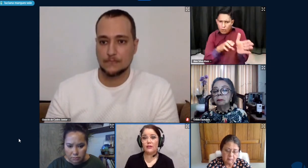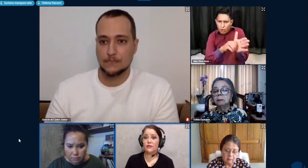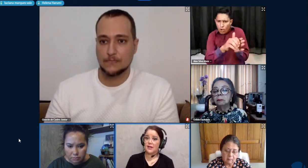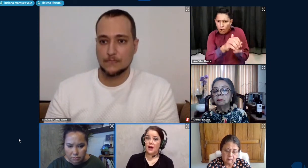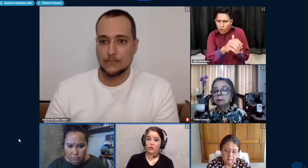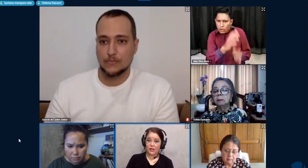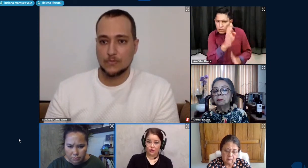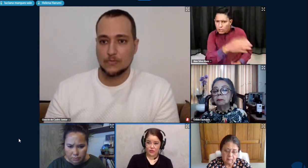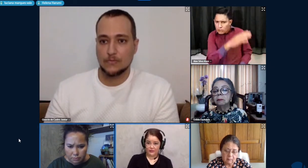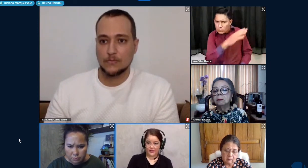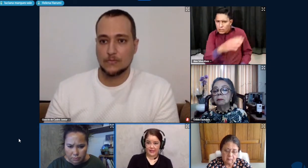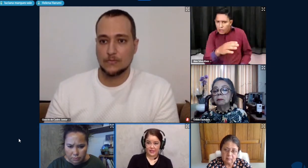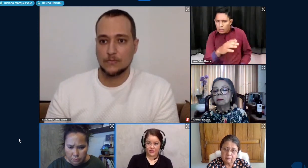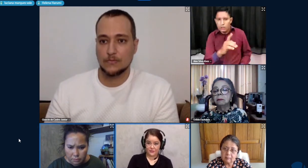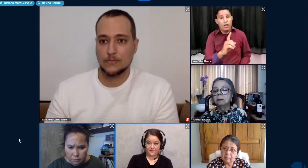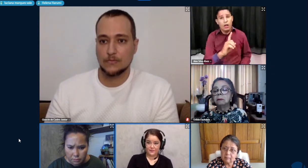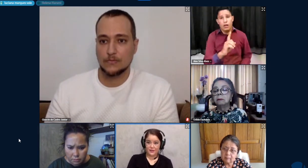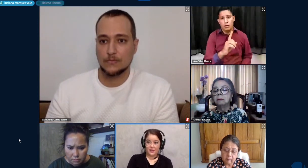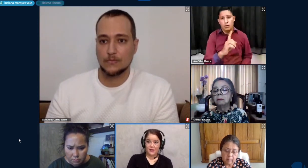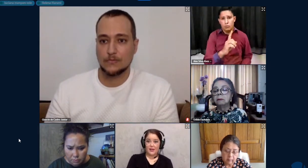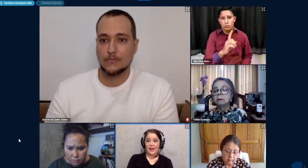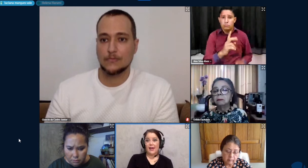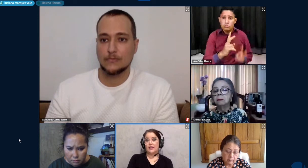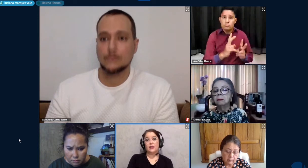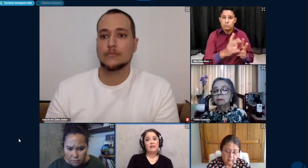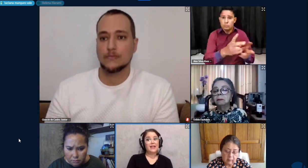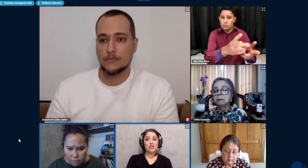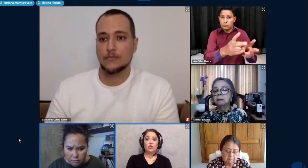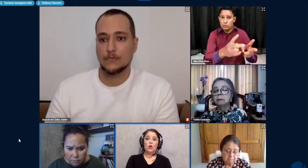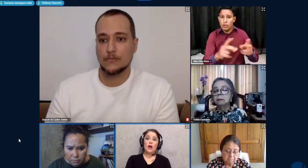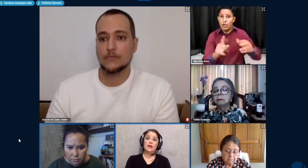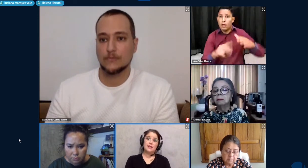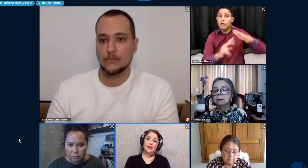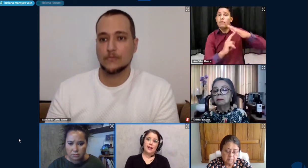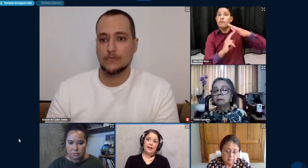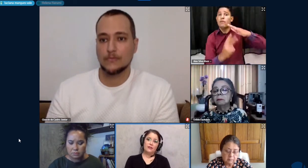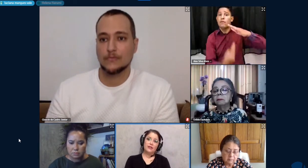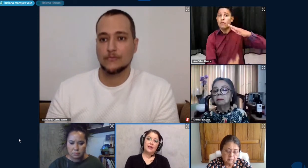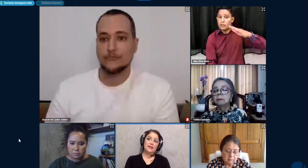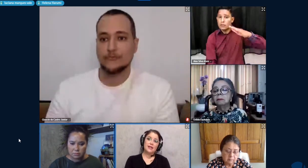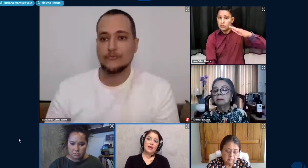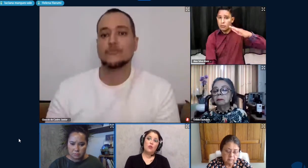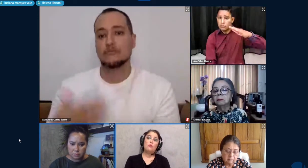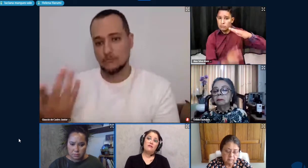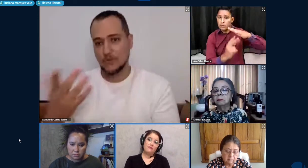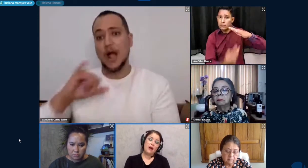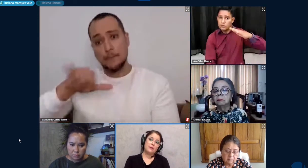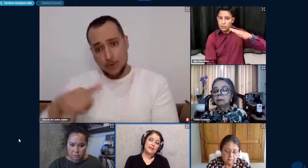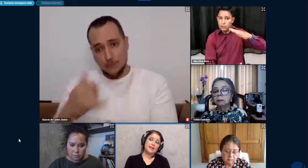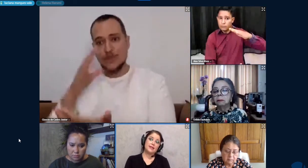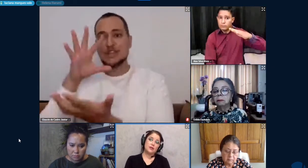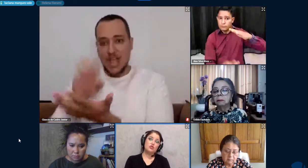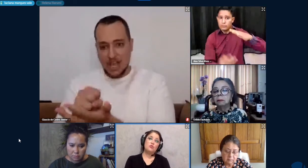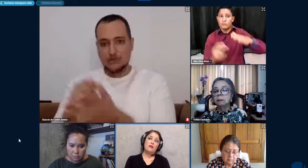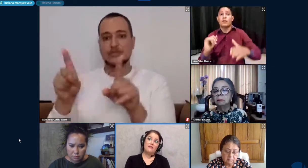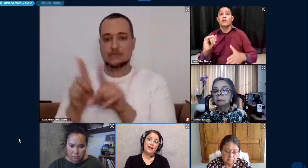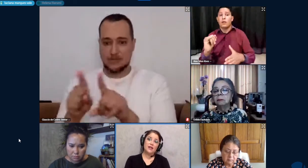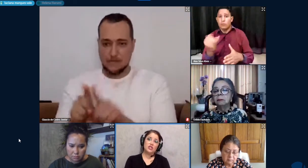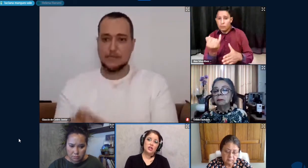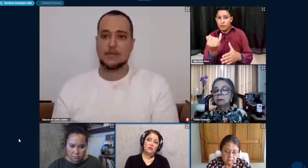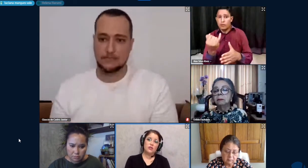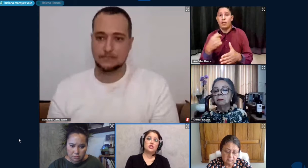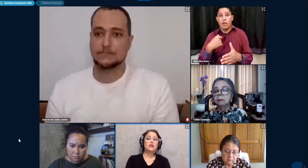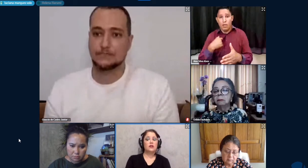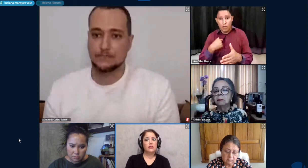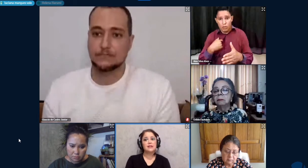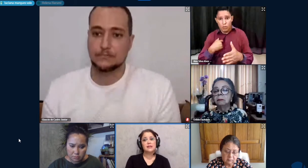O sinal de Google. Por que que você alterou, na verdade? Na verdade, eu não cancelei. Na verdade, seria uma apresentação de uma